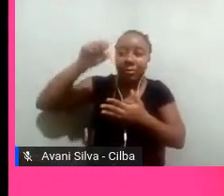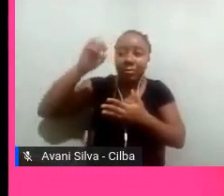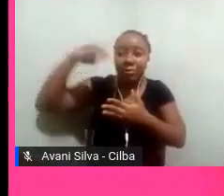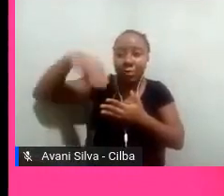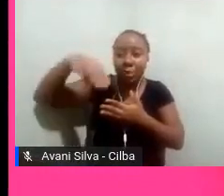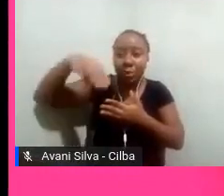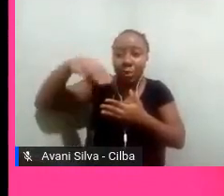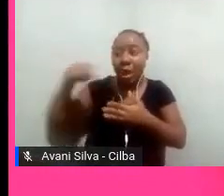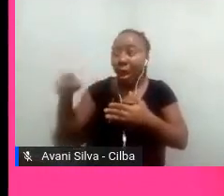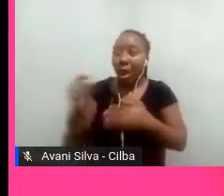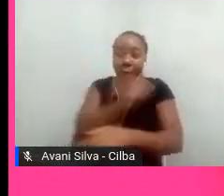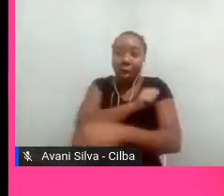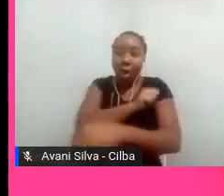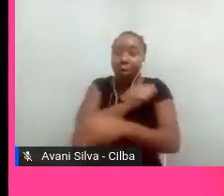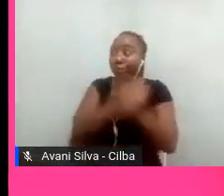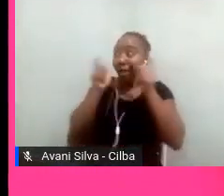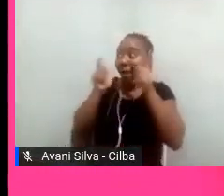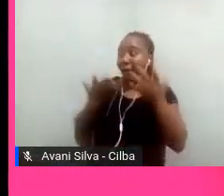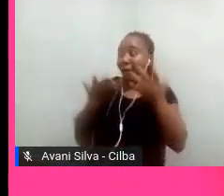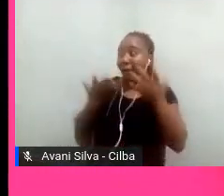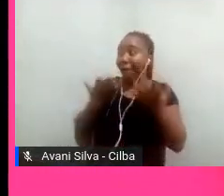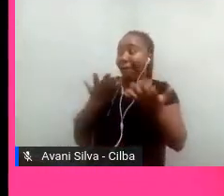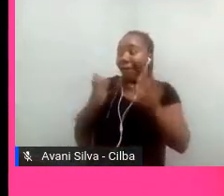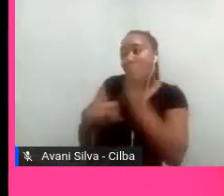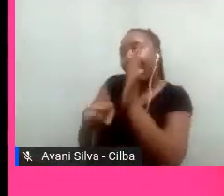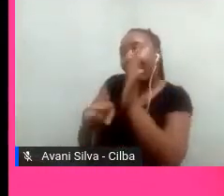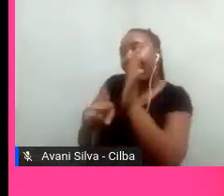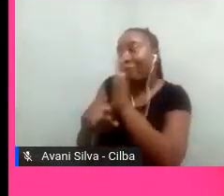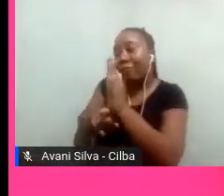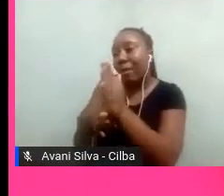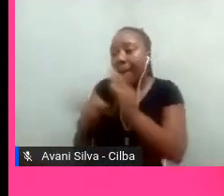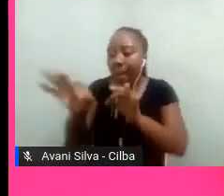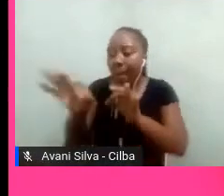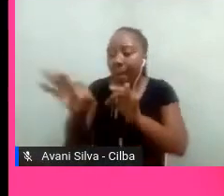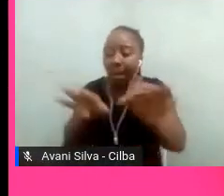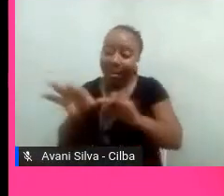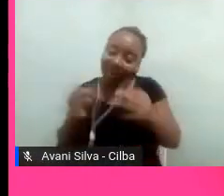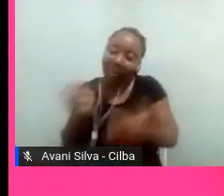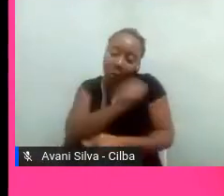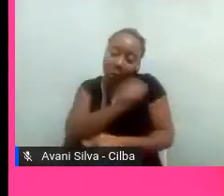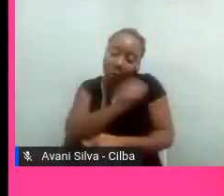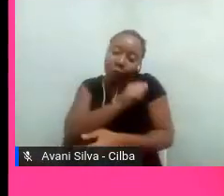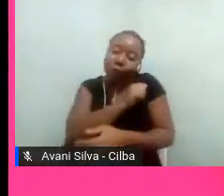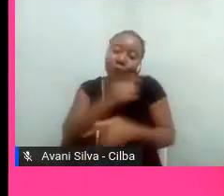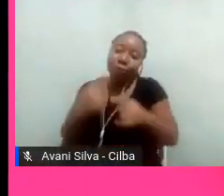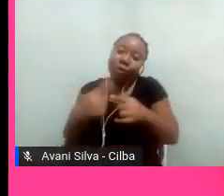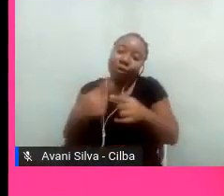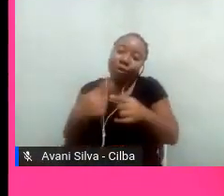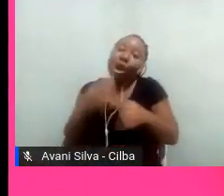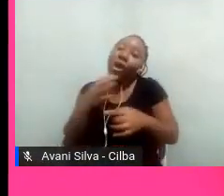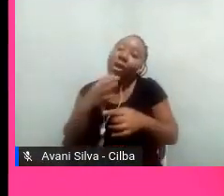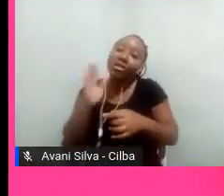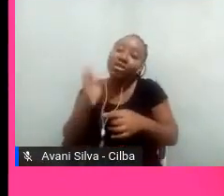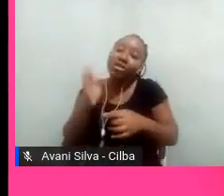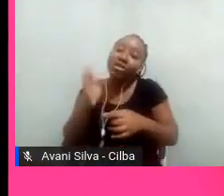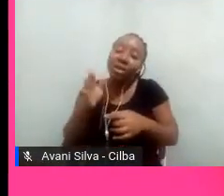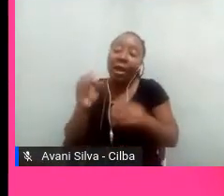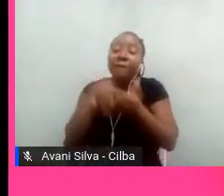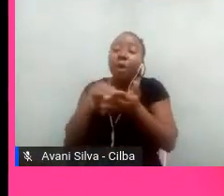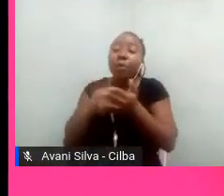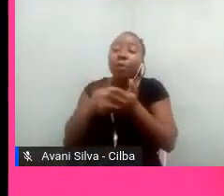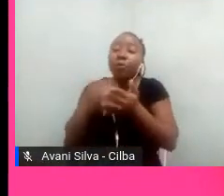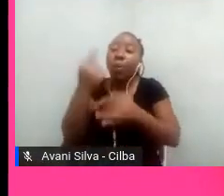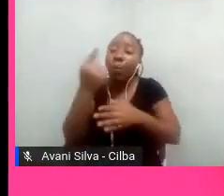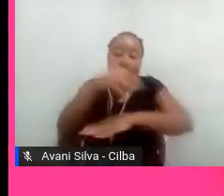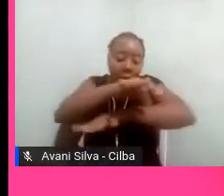é maior ainda. Então aqui, ó, faltou uma linha, tá vendo? E eu percebi só olhando do outro lado.